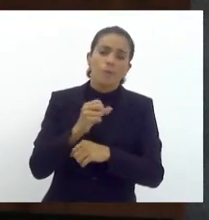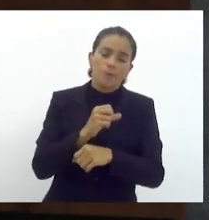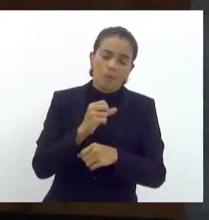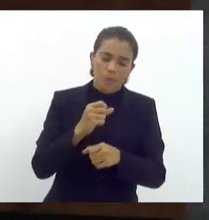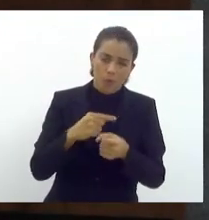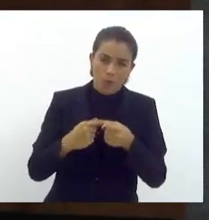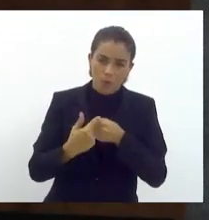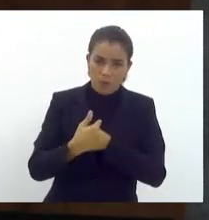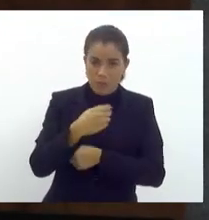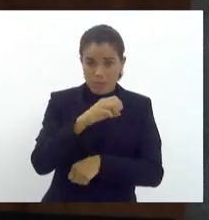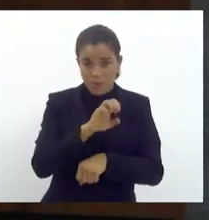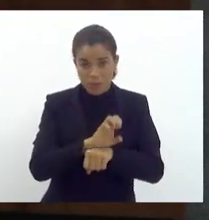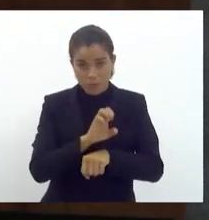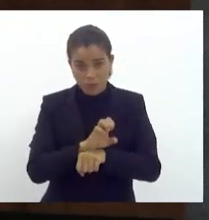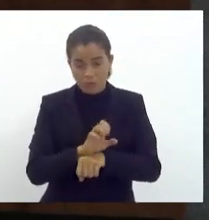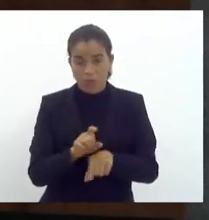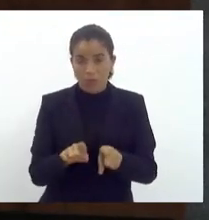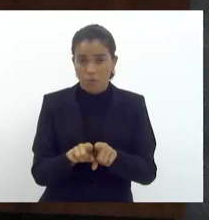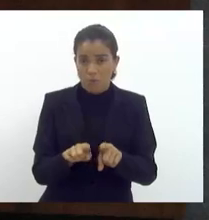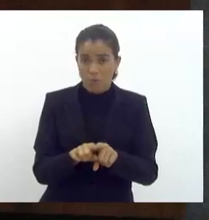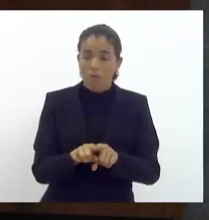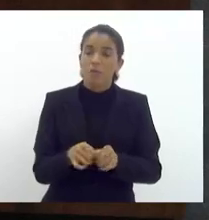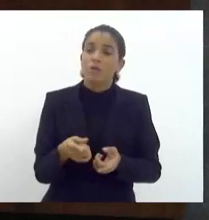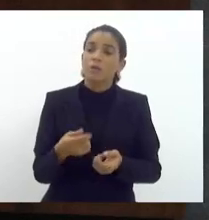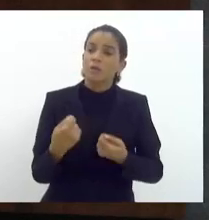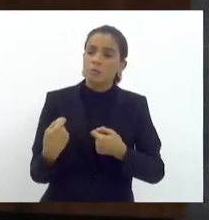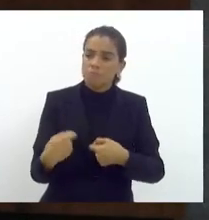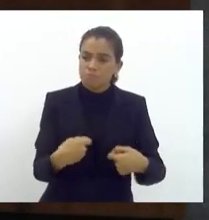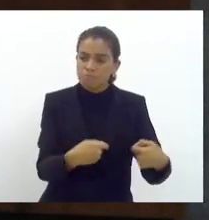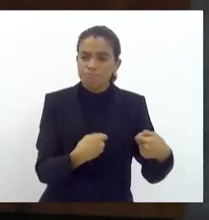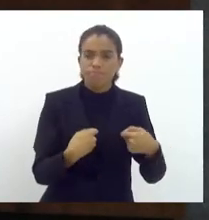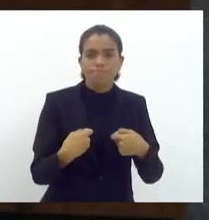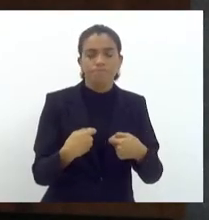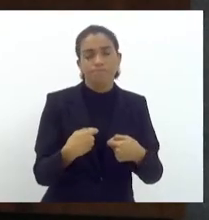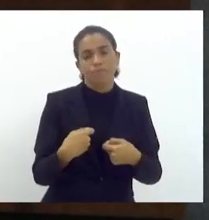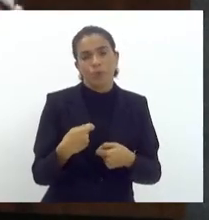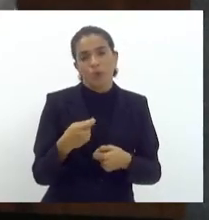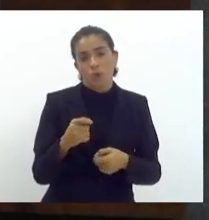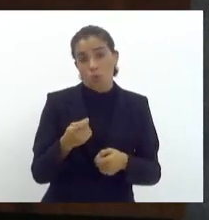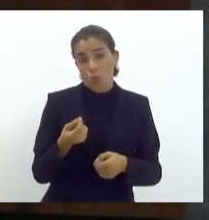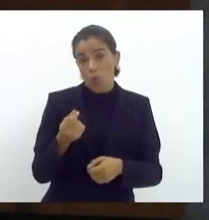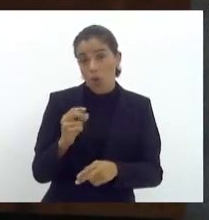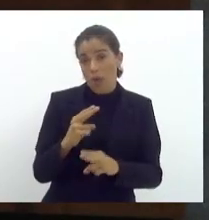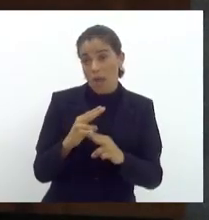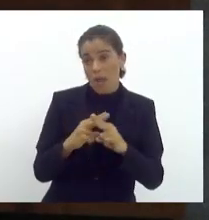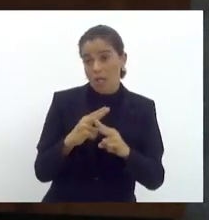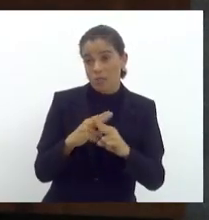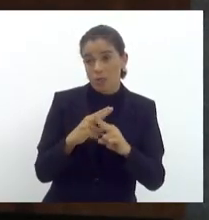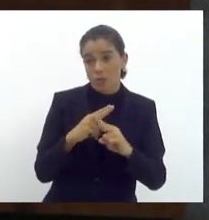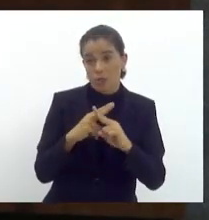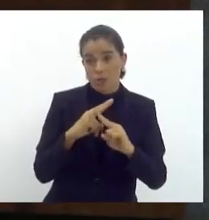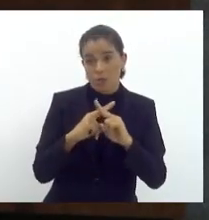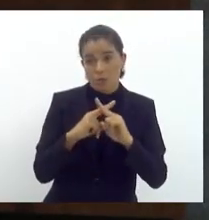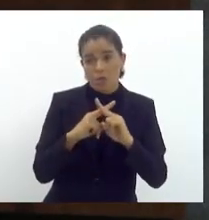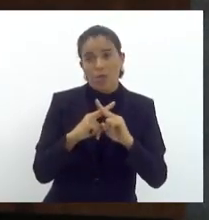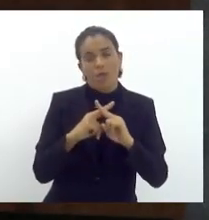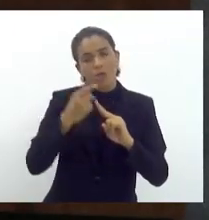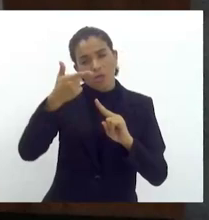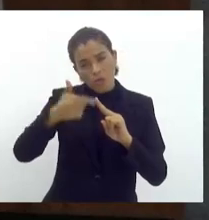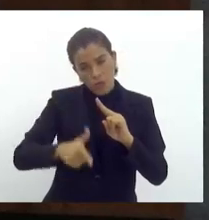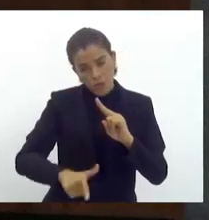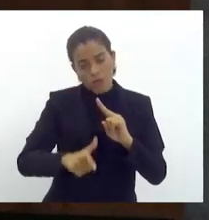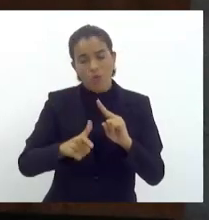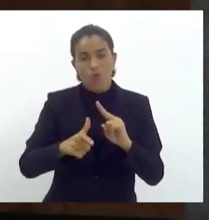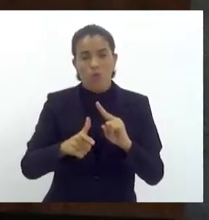Fundos Estaduais de habitação e precisa fazer com que a Caixa Econômica Federal volte a fazer